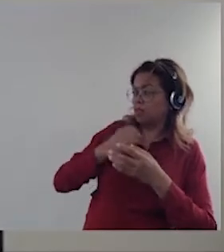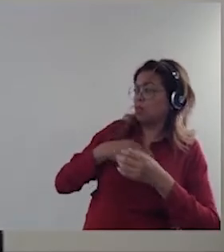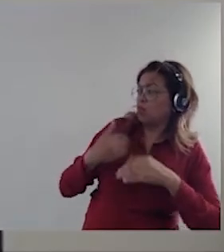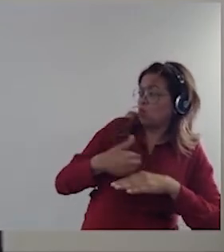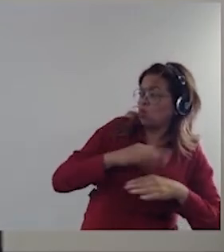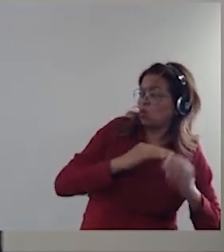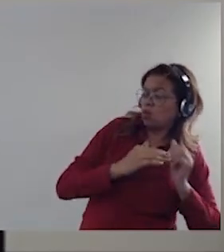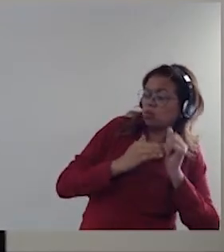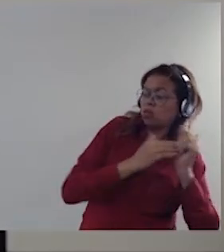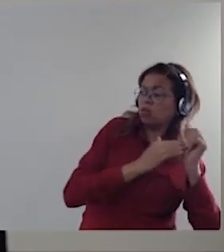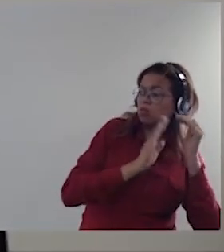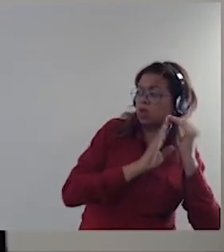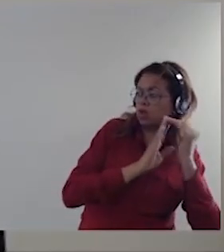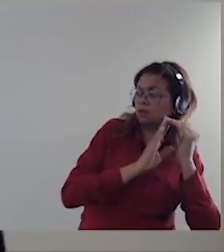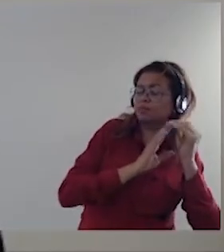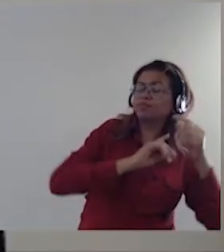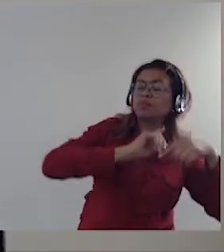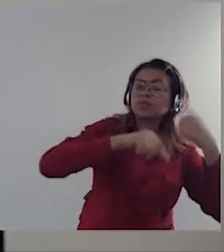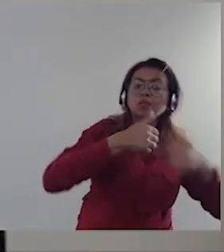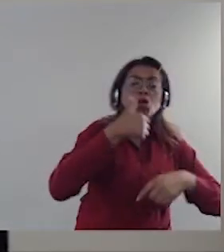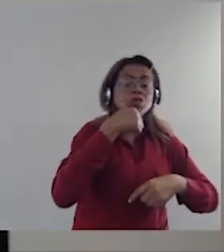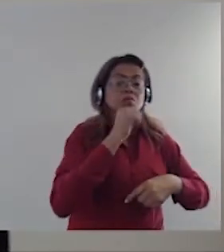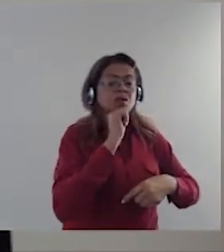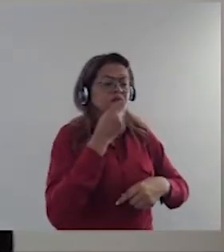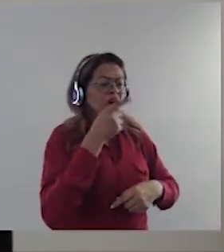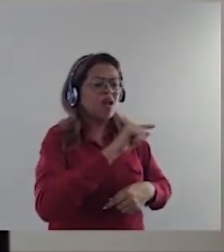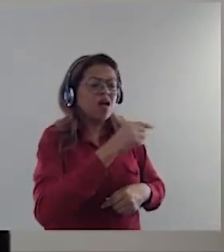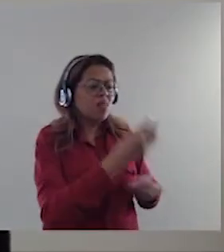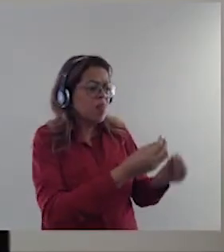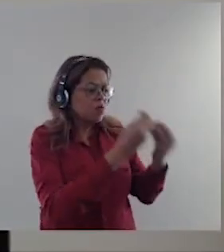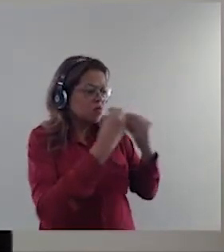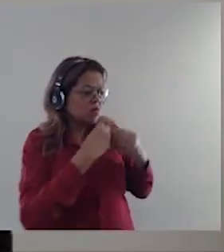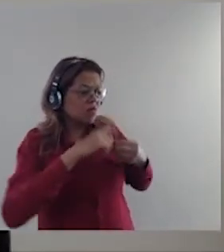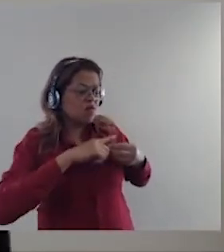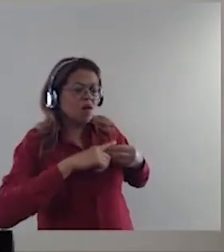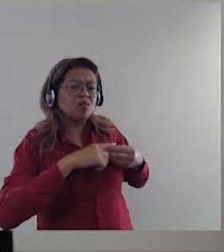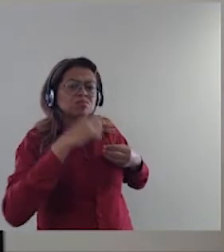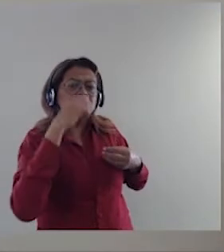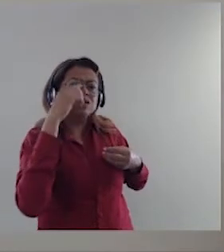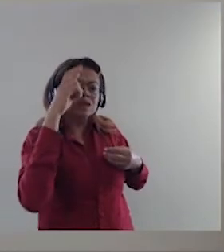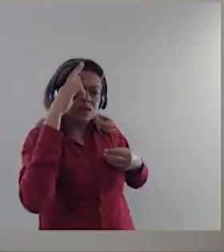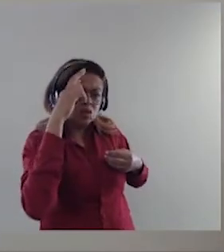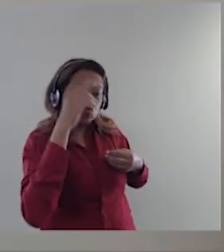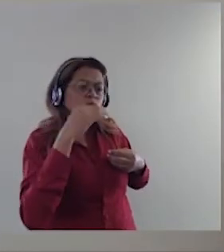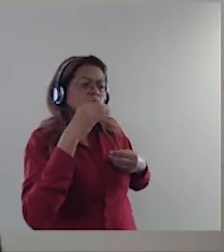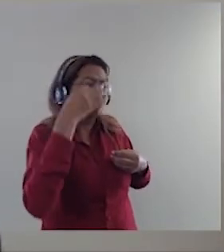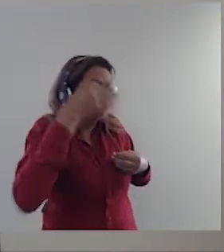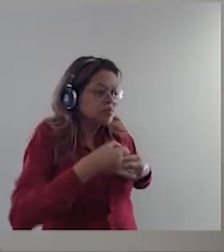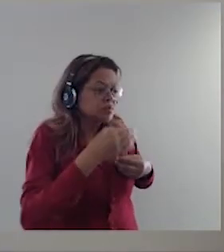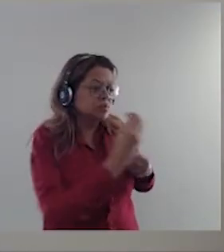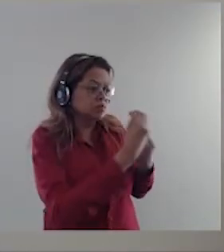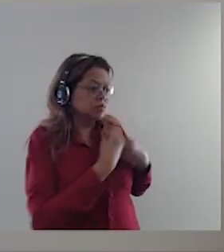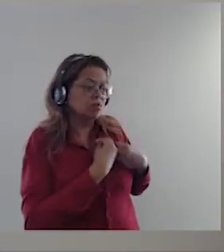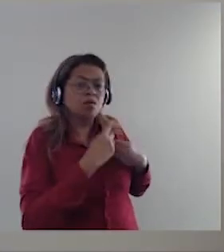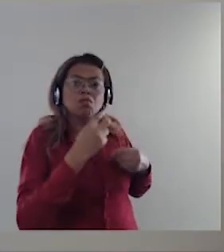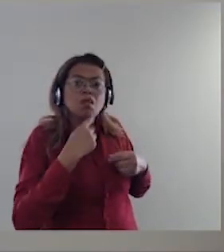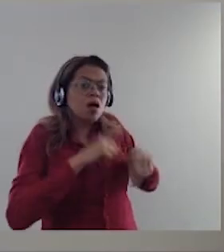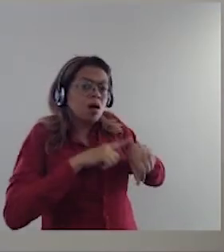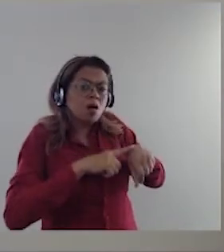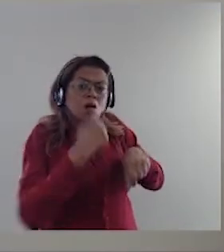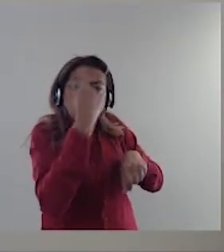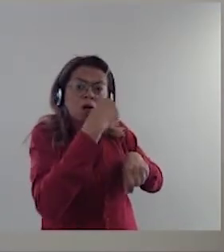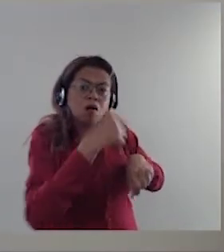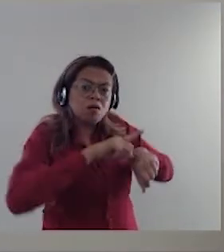dispositivos móveis, eles têm os GPS, eles são capazes de indicar precisamente onde é que as pessoas passam, talvez